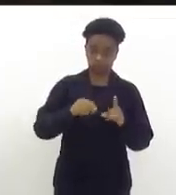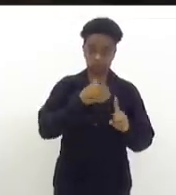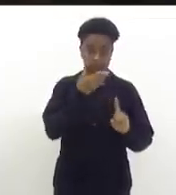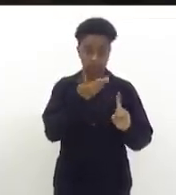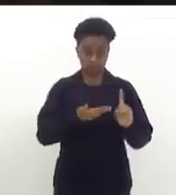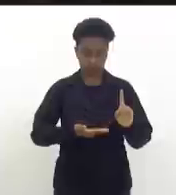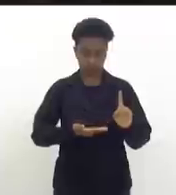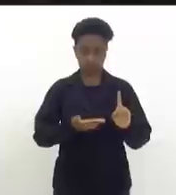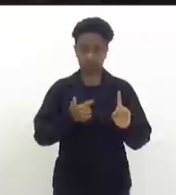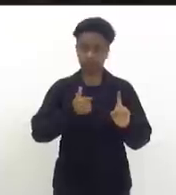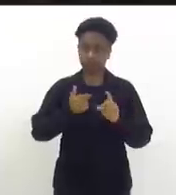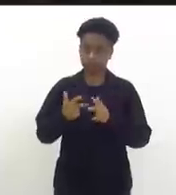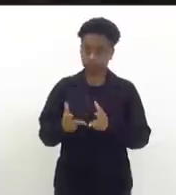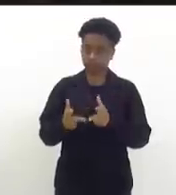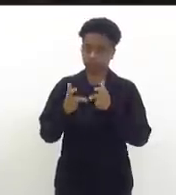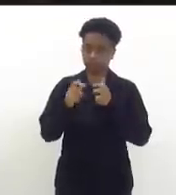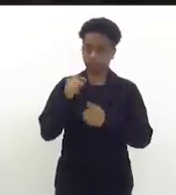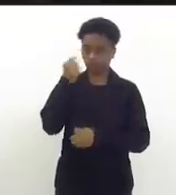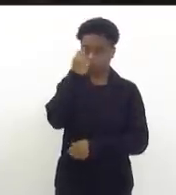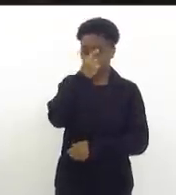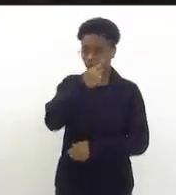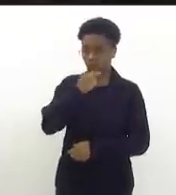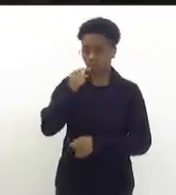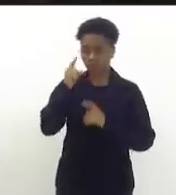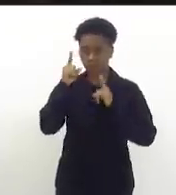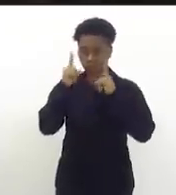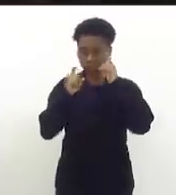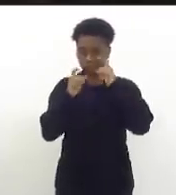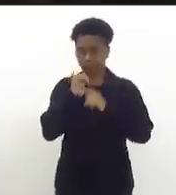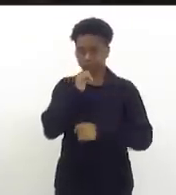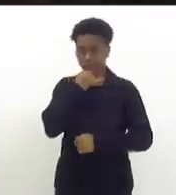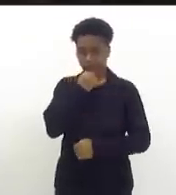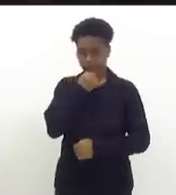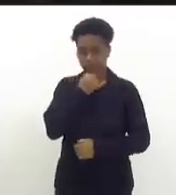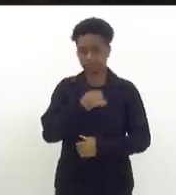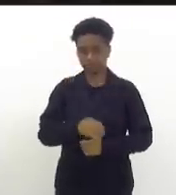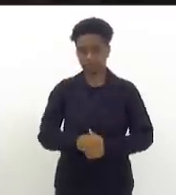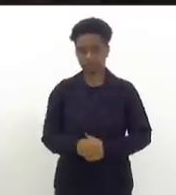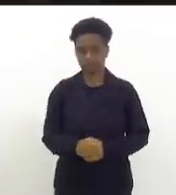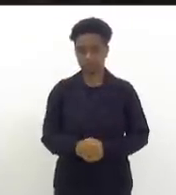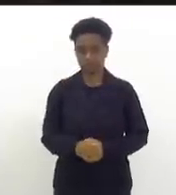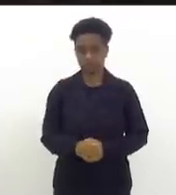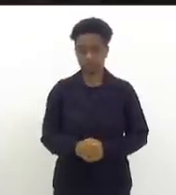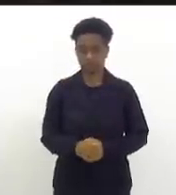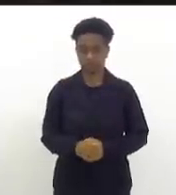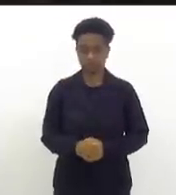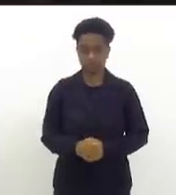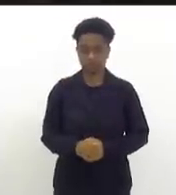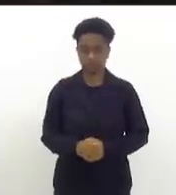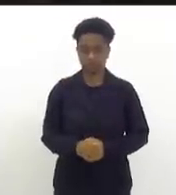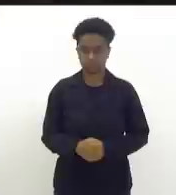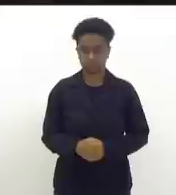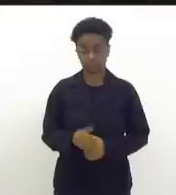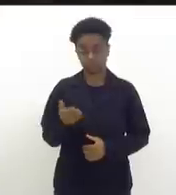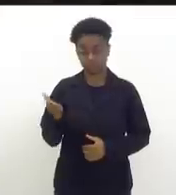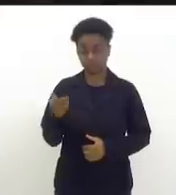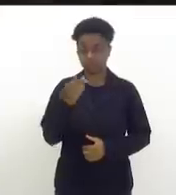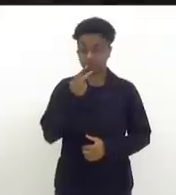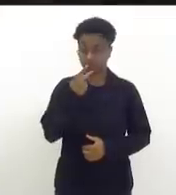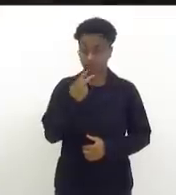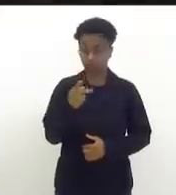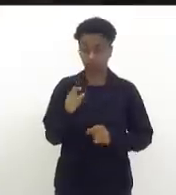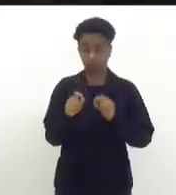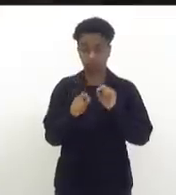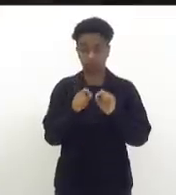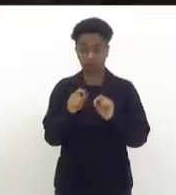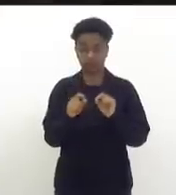a tristeza no semblante de vossa excelência colocou aqui é